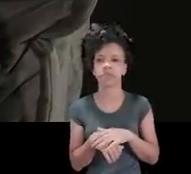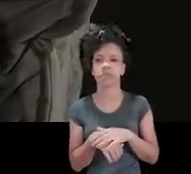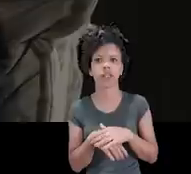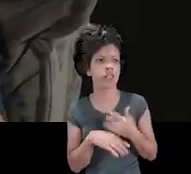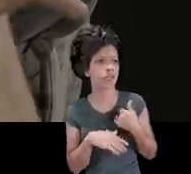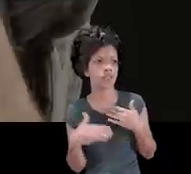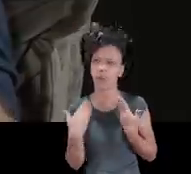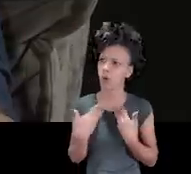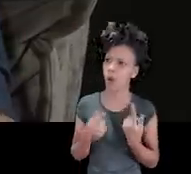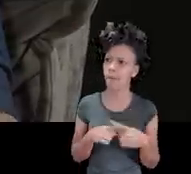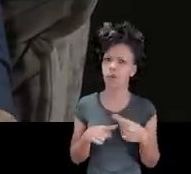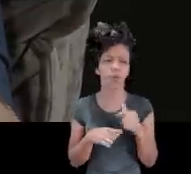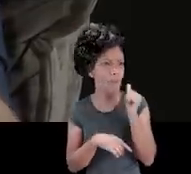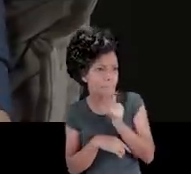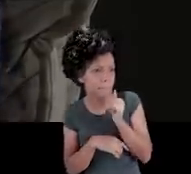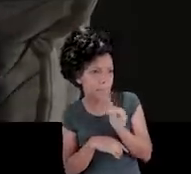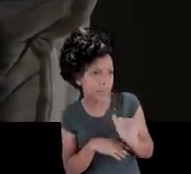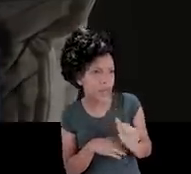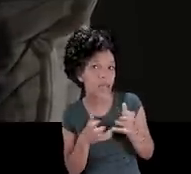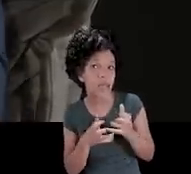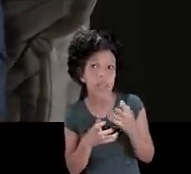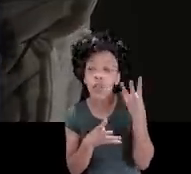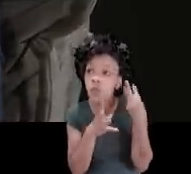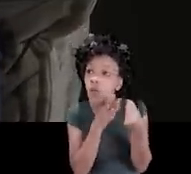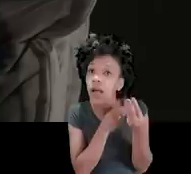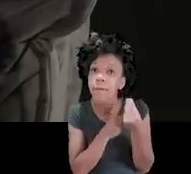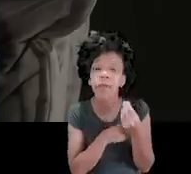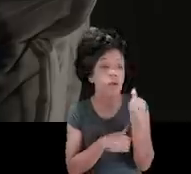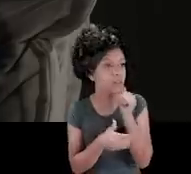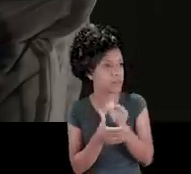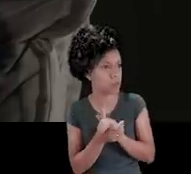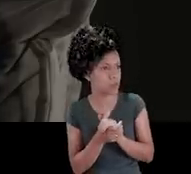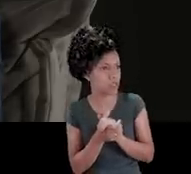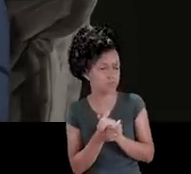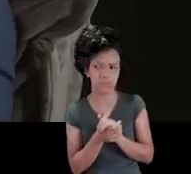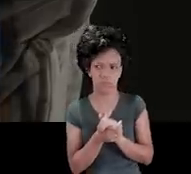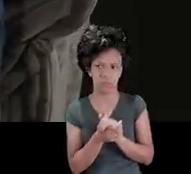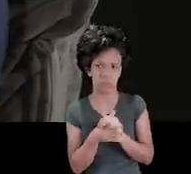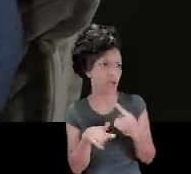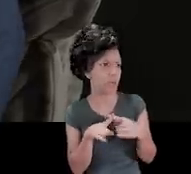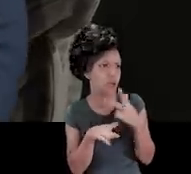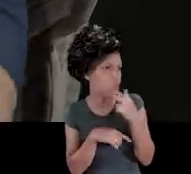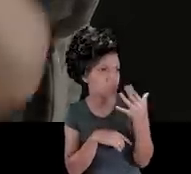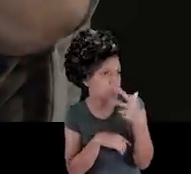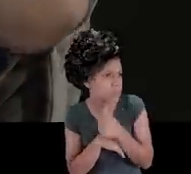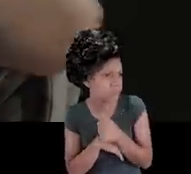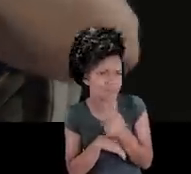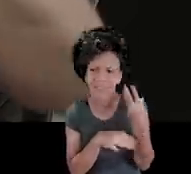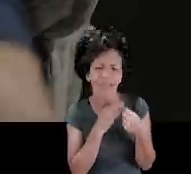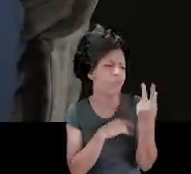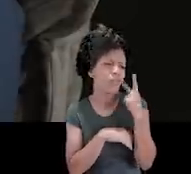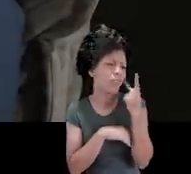eu fiquei muito assustado que chegou uma menina querendo encostar no cabelo da minha esposa. Porque ela achou muito bonito. E nem era um